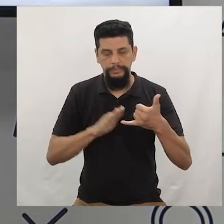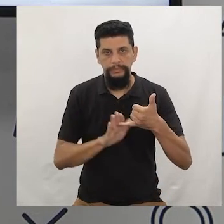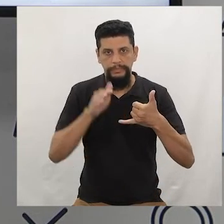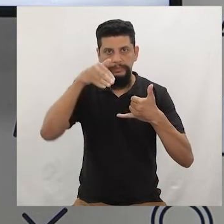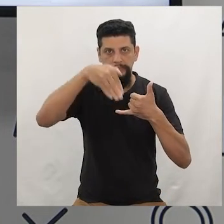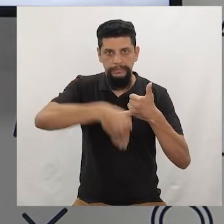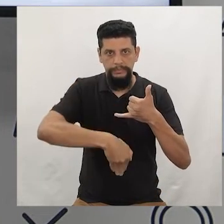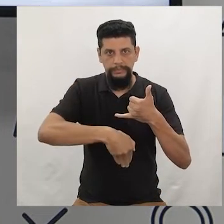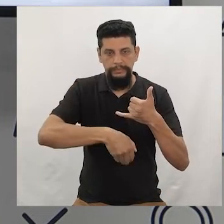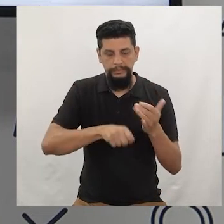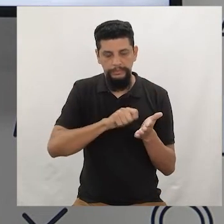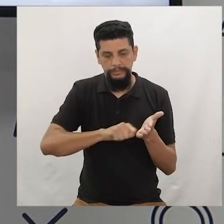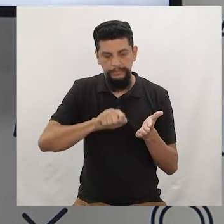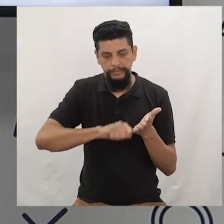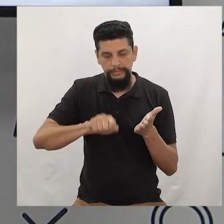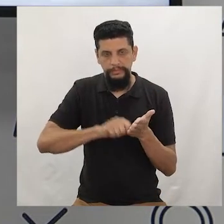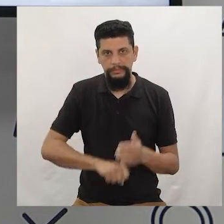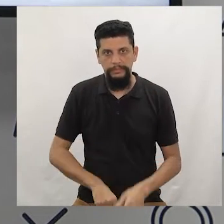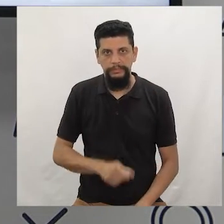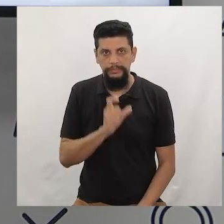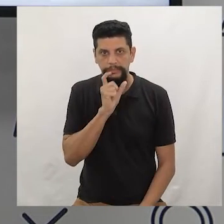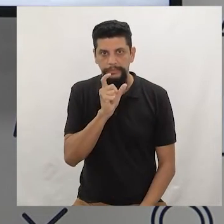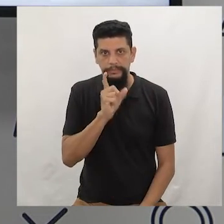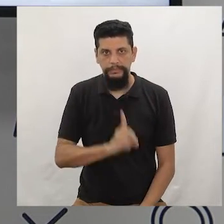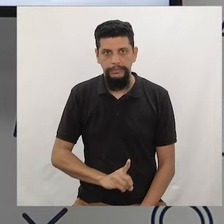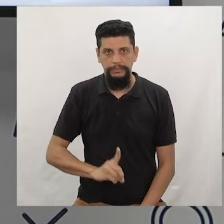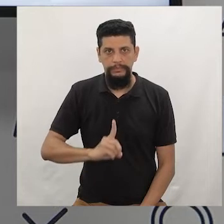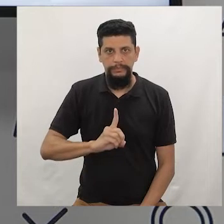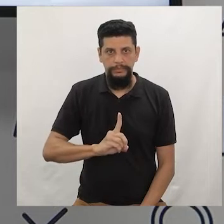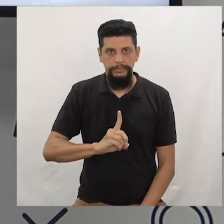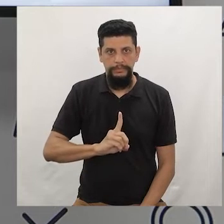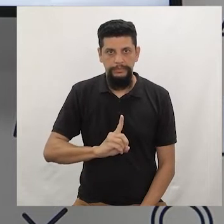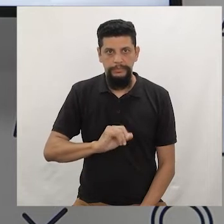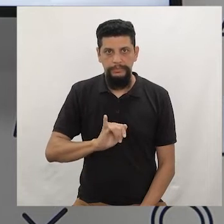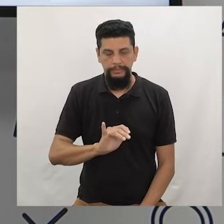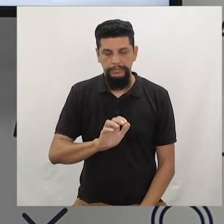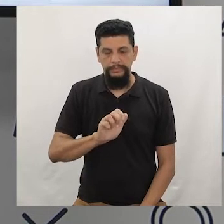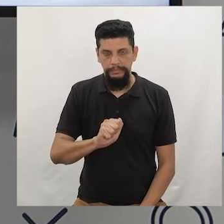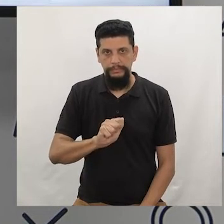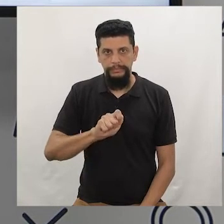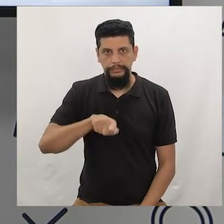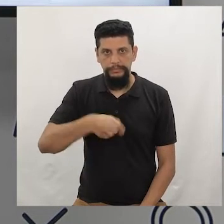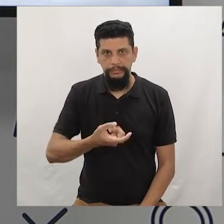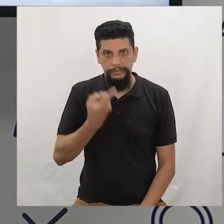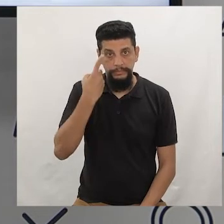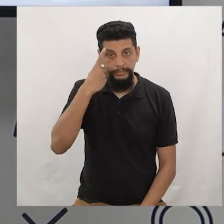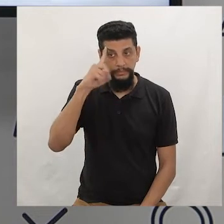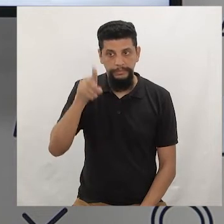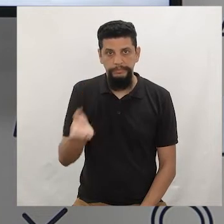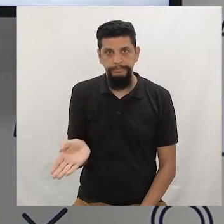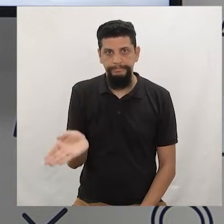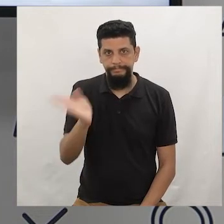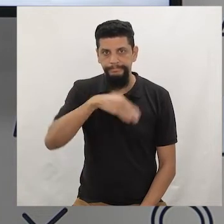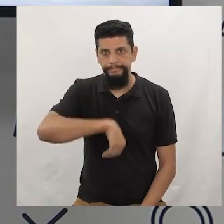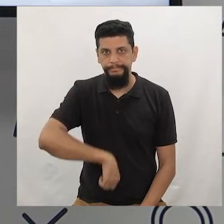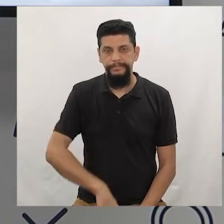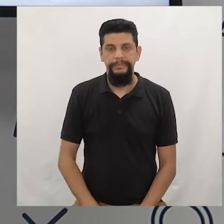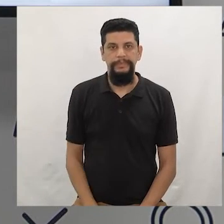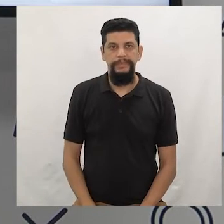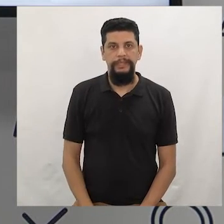Depois pulem mais uma linha e escrevam a palavra dia. Vamos